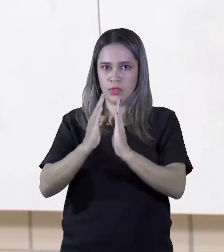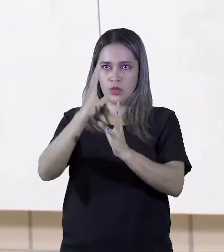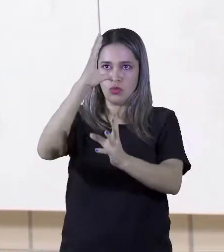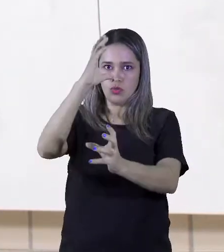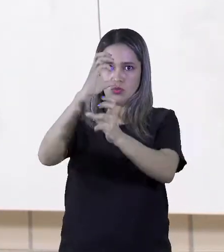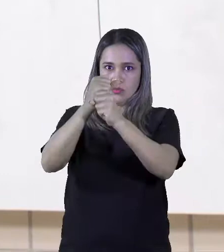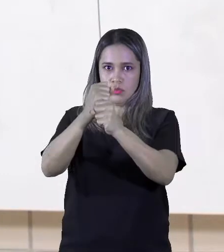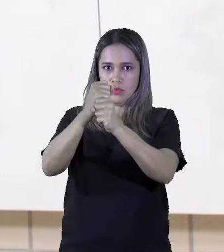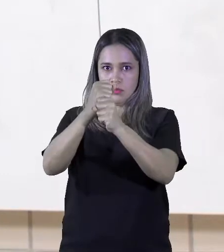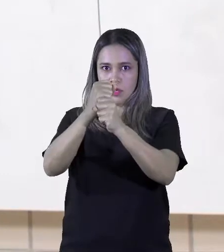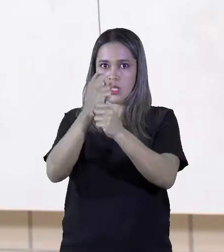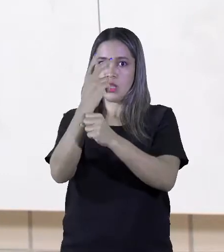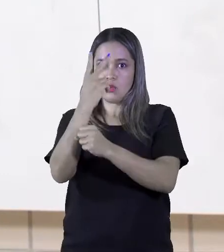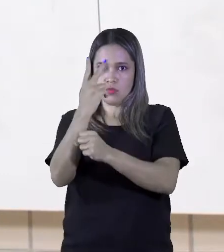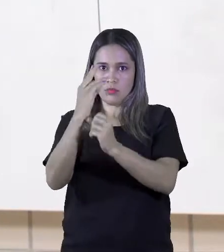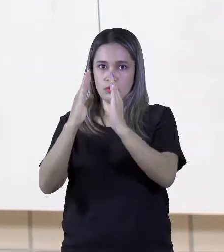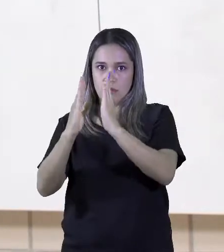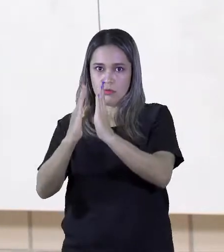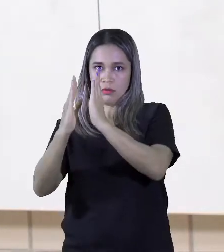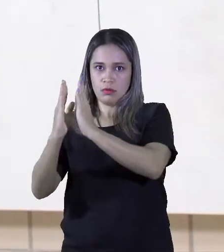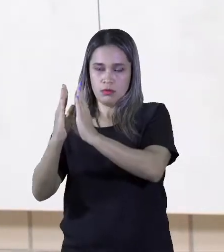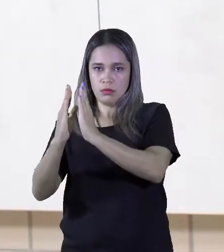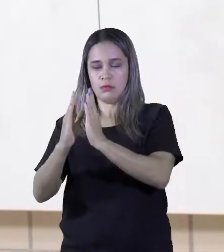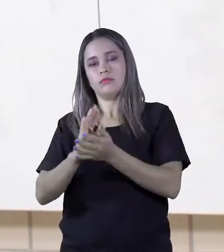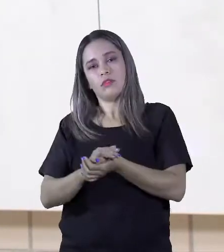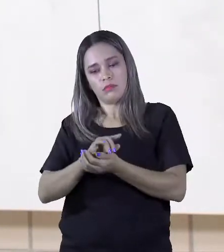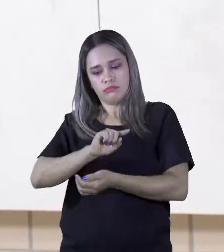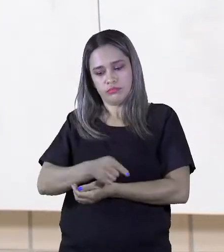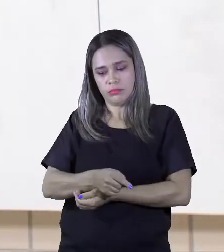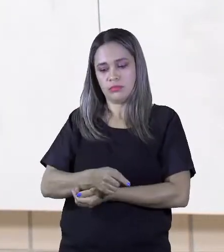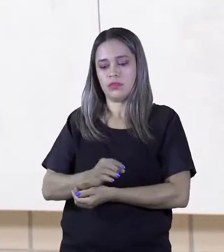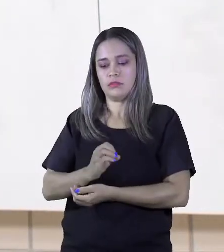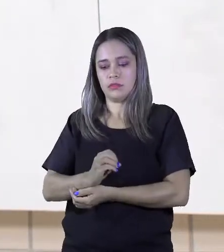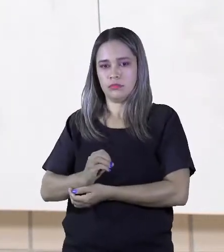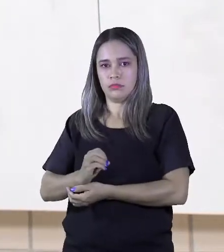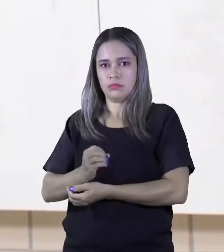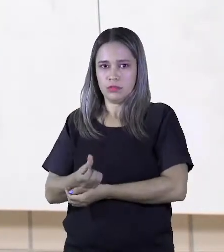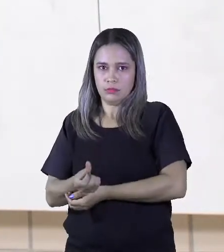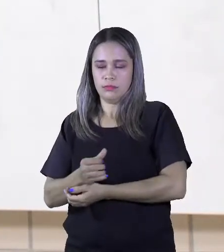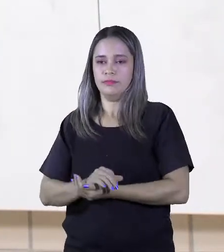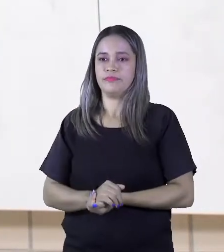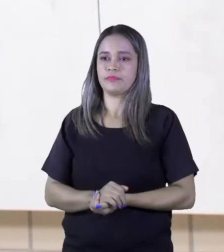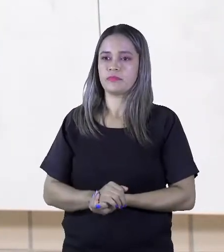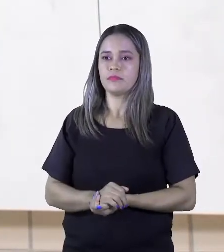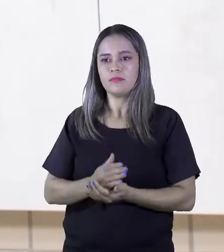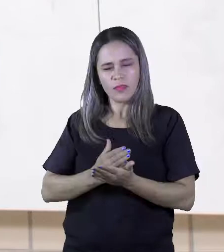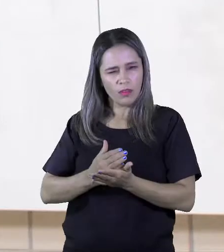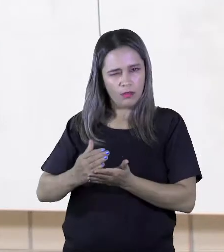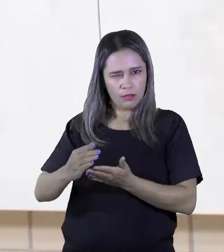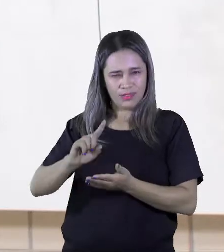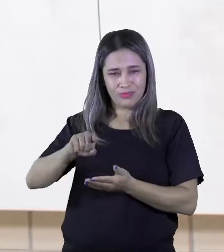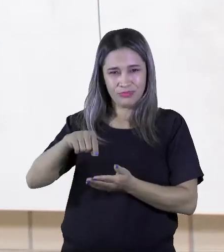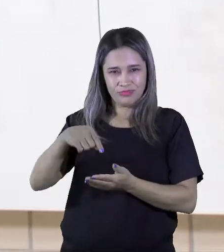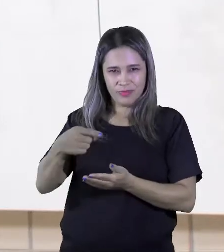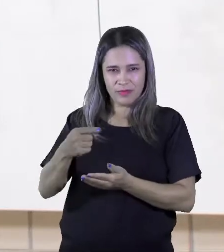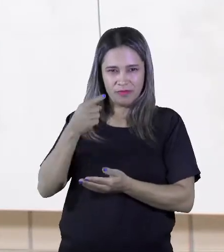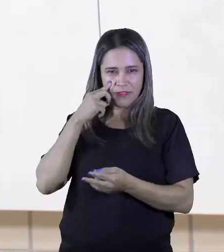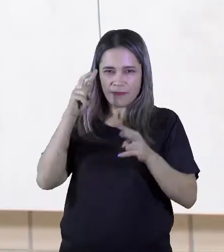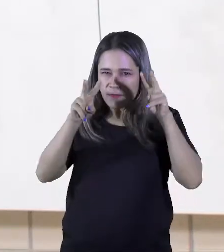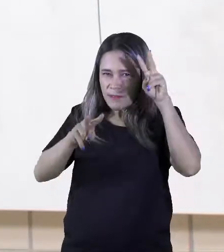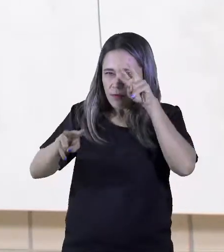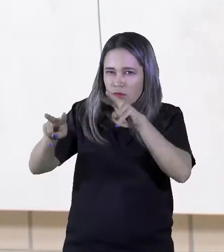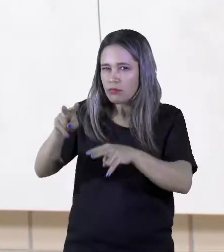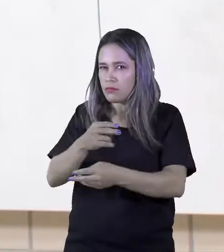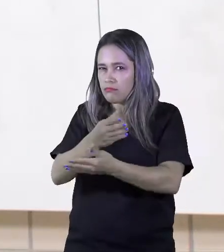então, de duas casas após a vírgula. Vamos continuar, que aí eu acho que vai ficar um pouquinho mais visual para